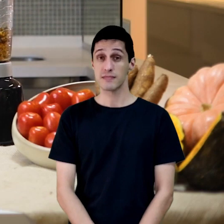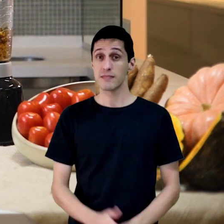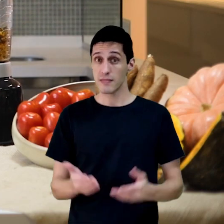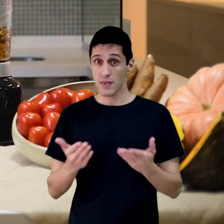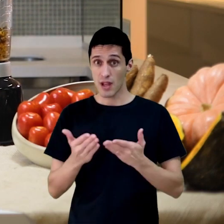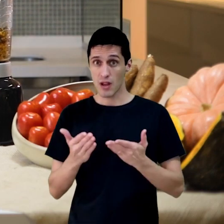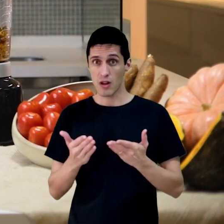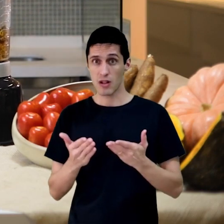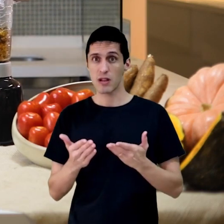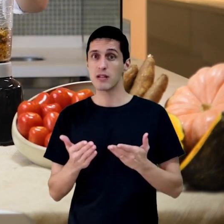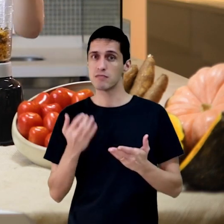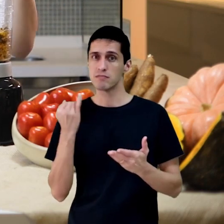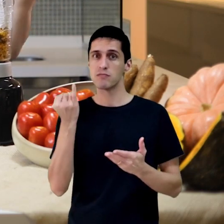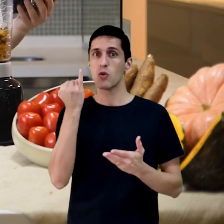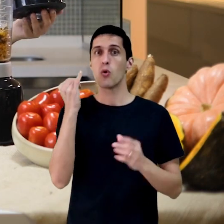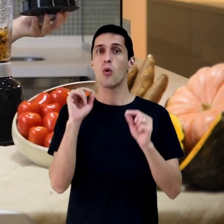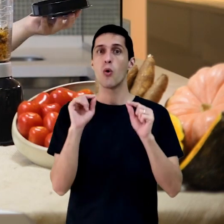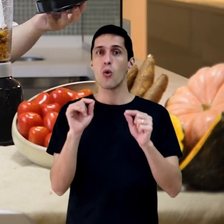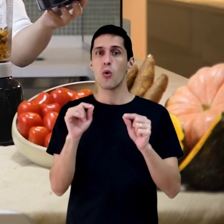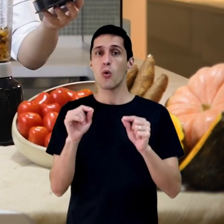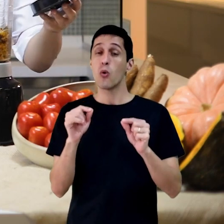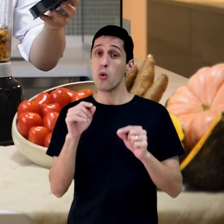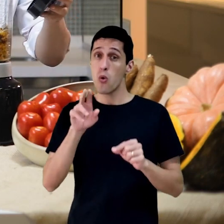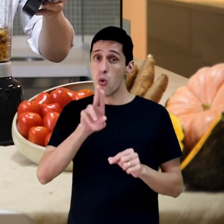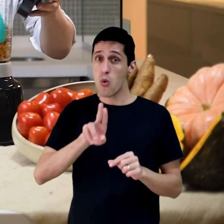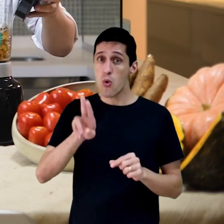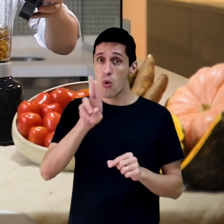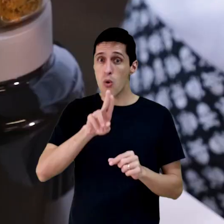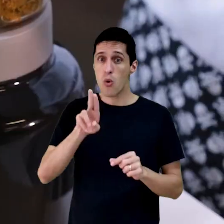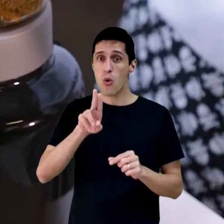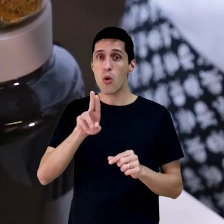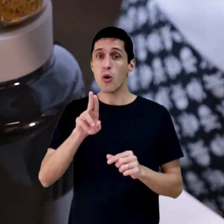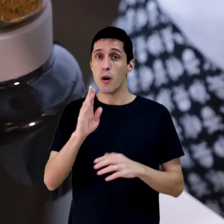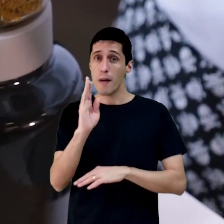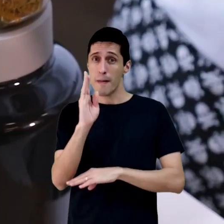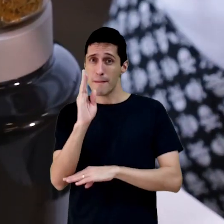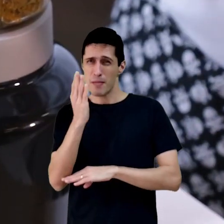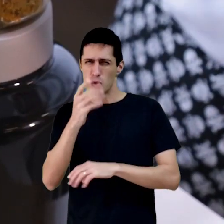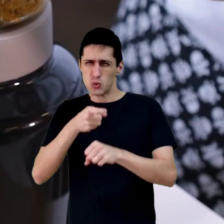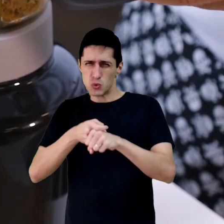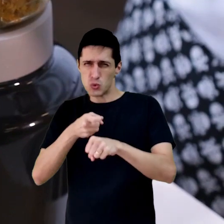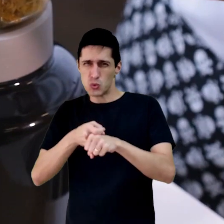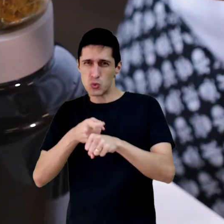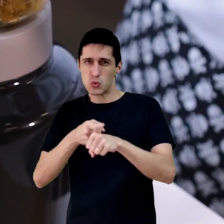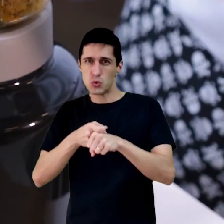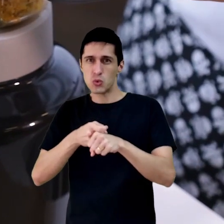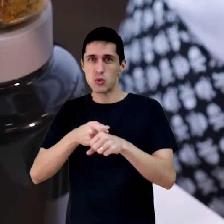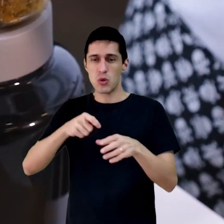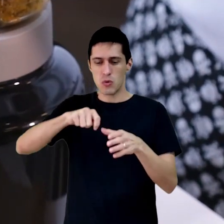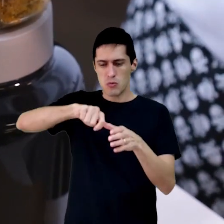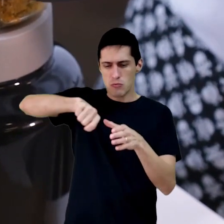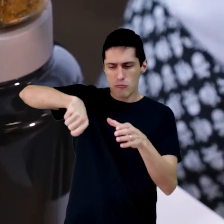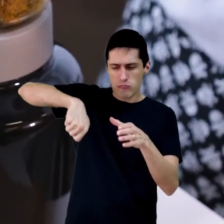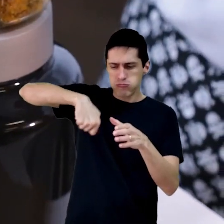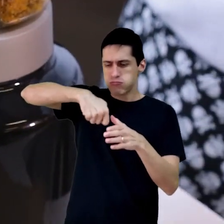Nessa hora, é importante vocês utilizarem aqui, ó, pão duro, para ir ajudando